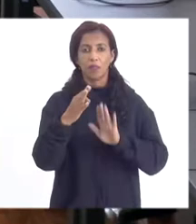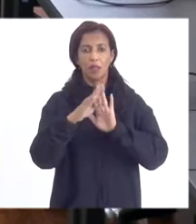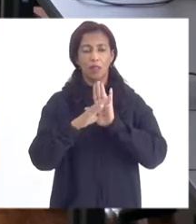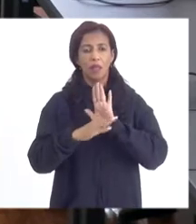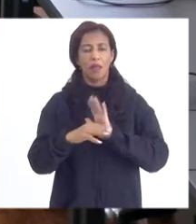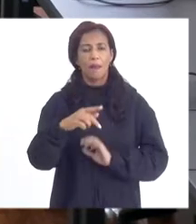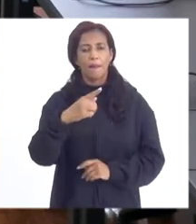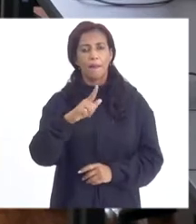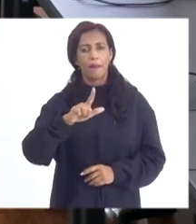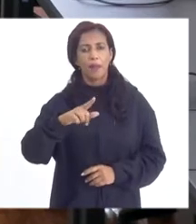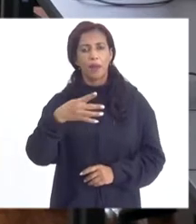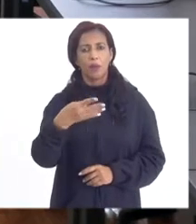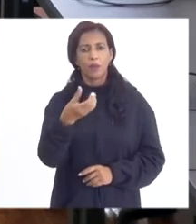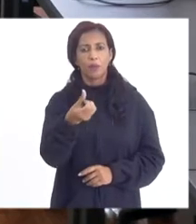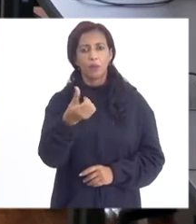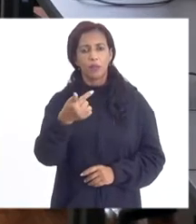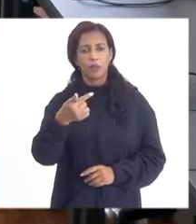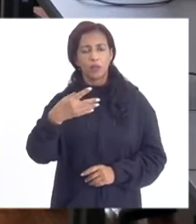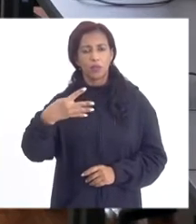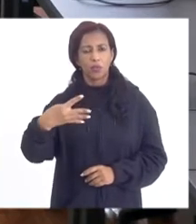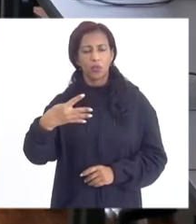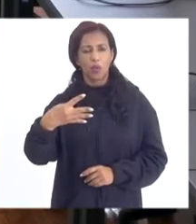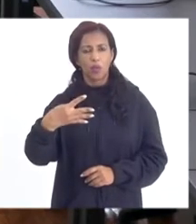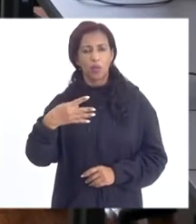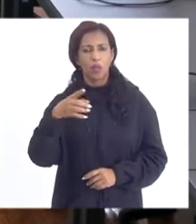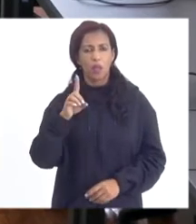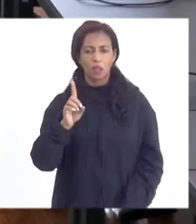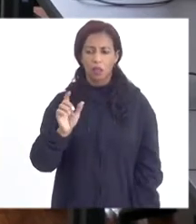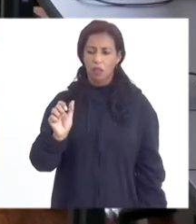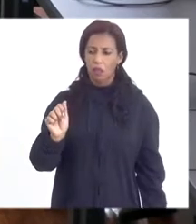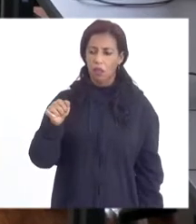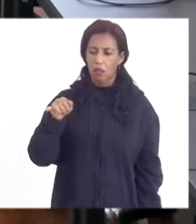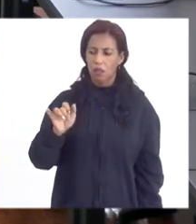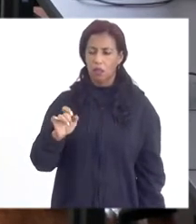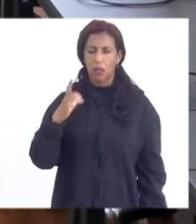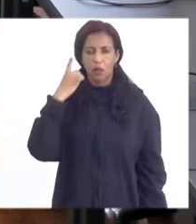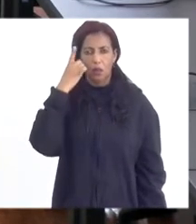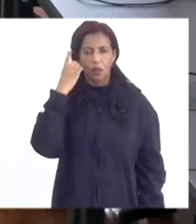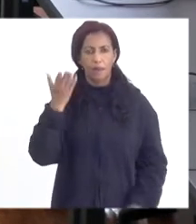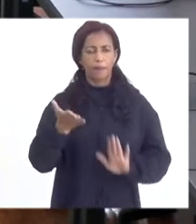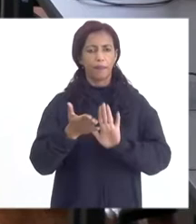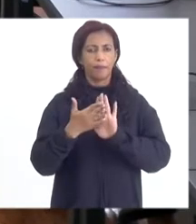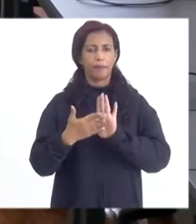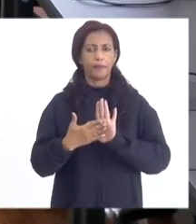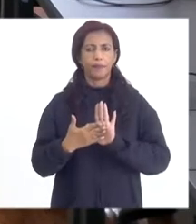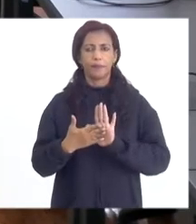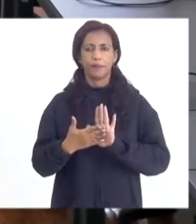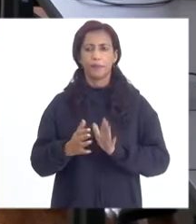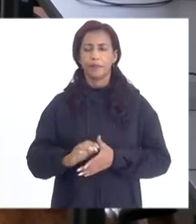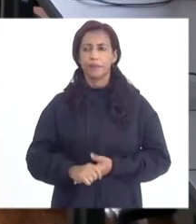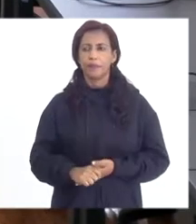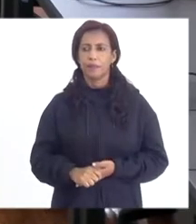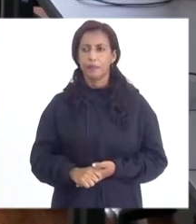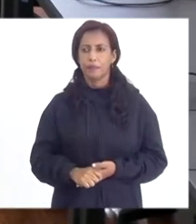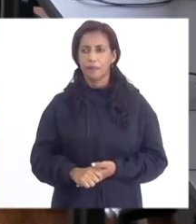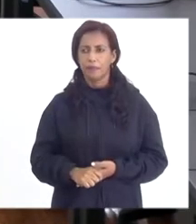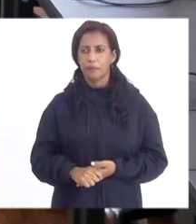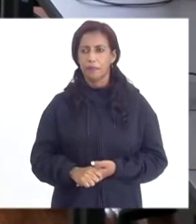lei 4674/2021, autoria do deputado Daniel Librelon. O parecer é